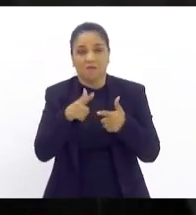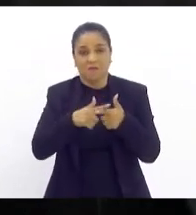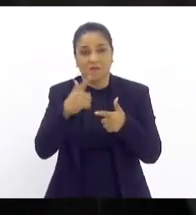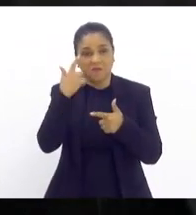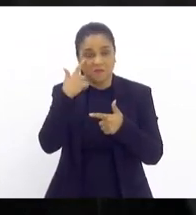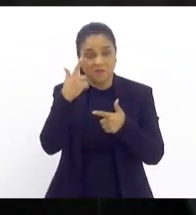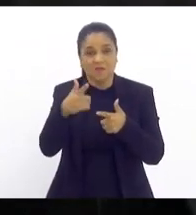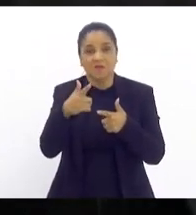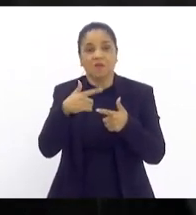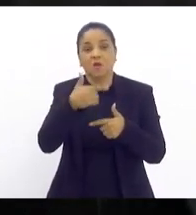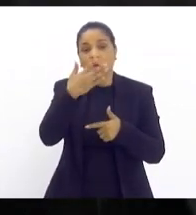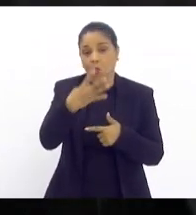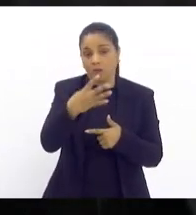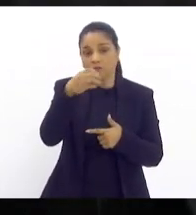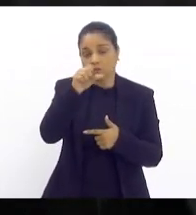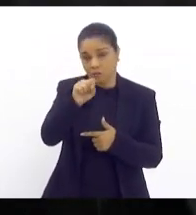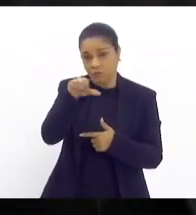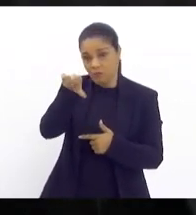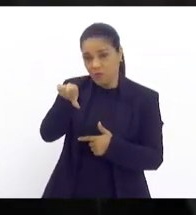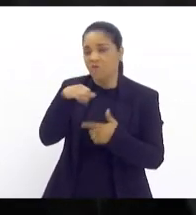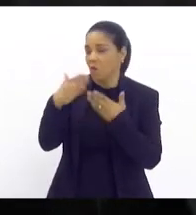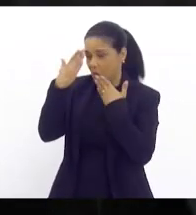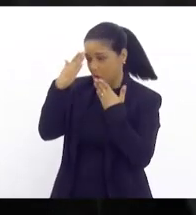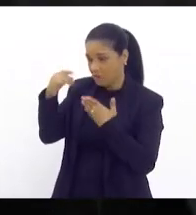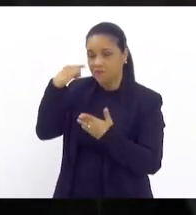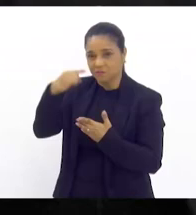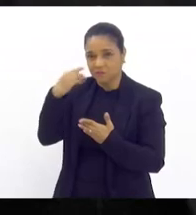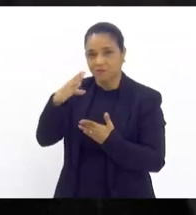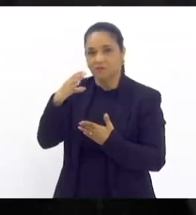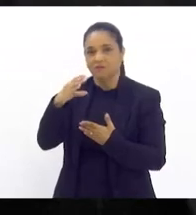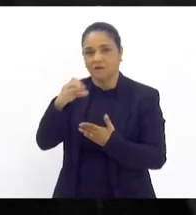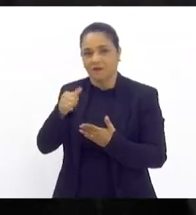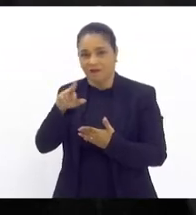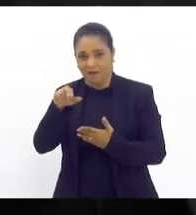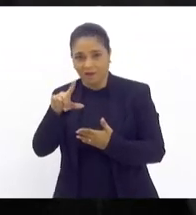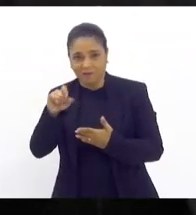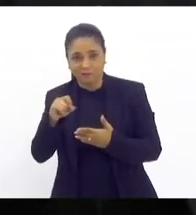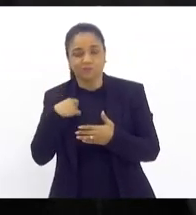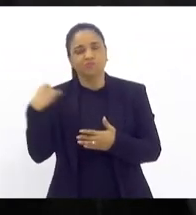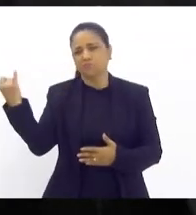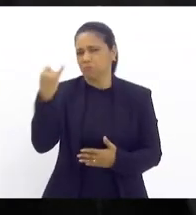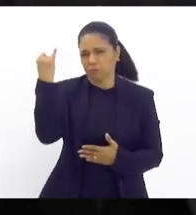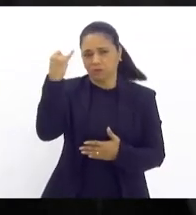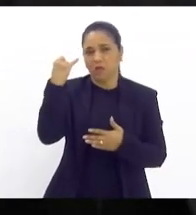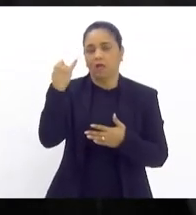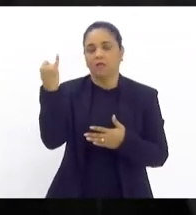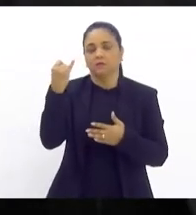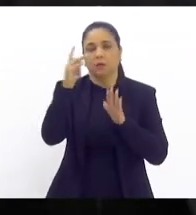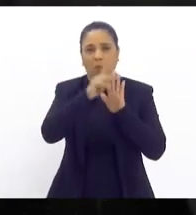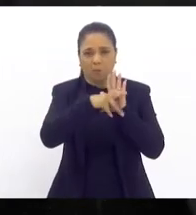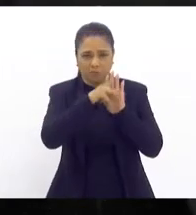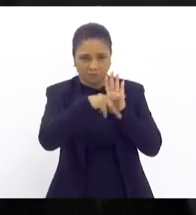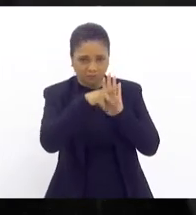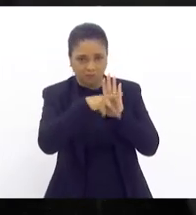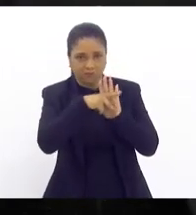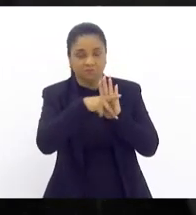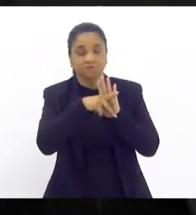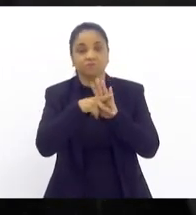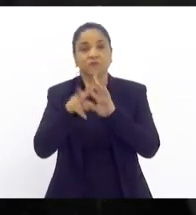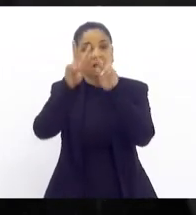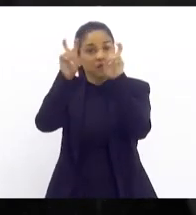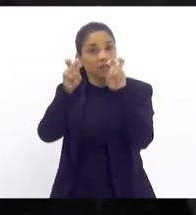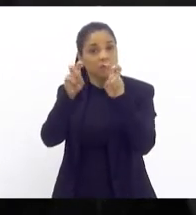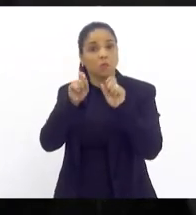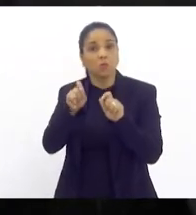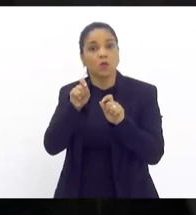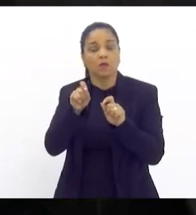Obrigado autor deputado Carlos Caiado de suma importância porque é um projeto que trata de um assunto que